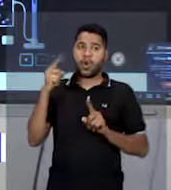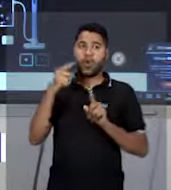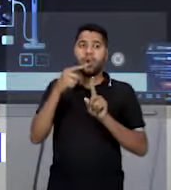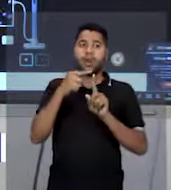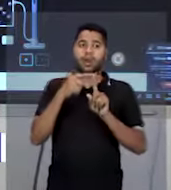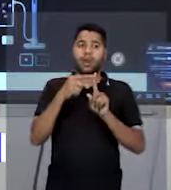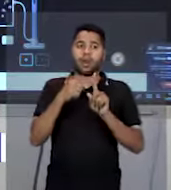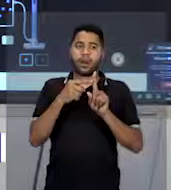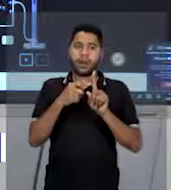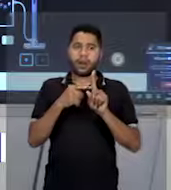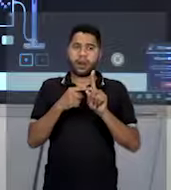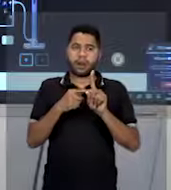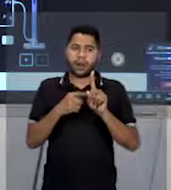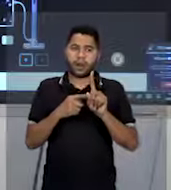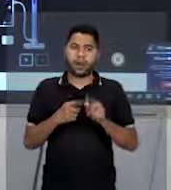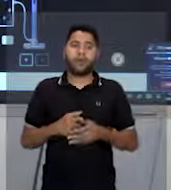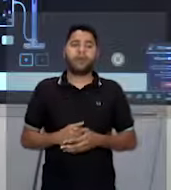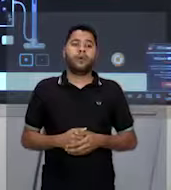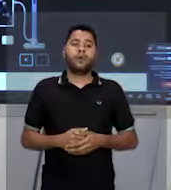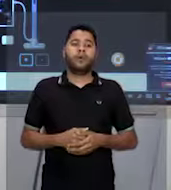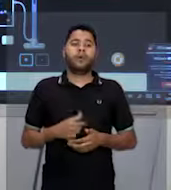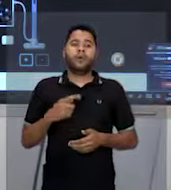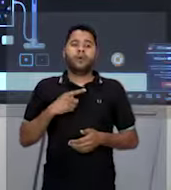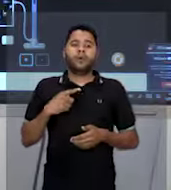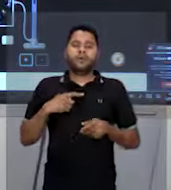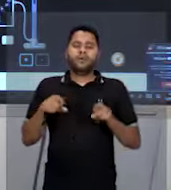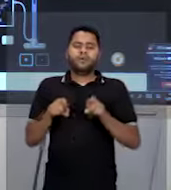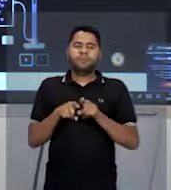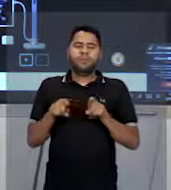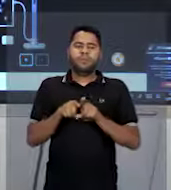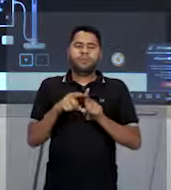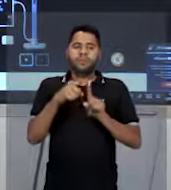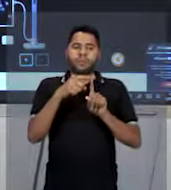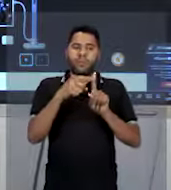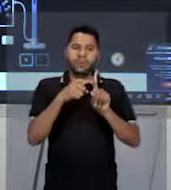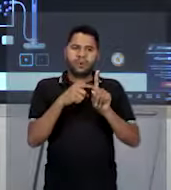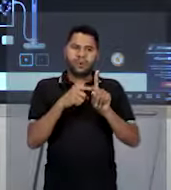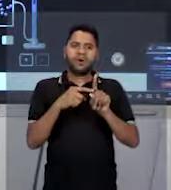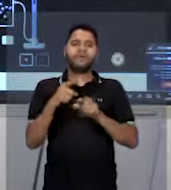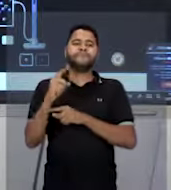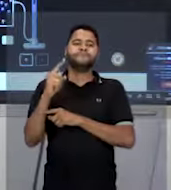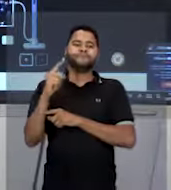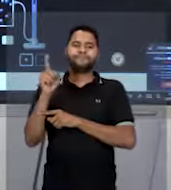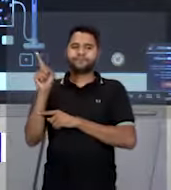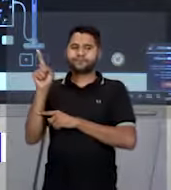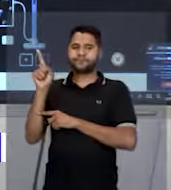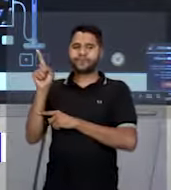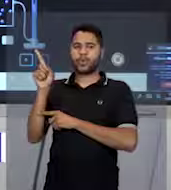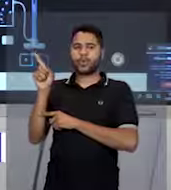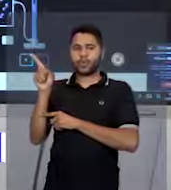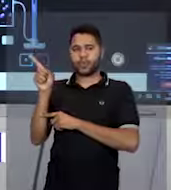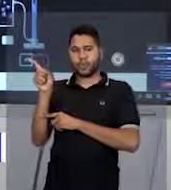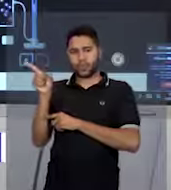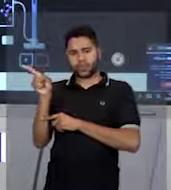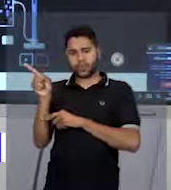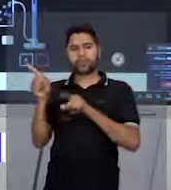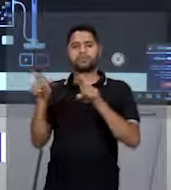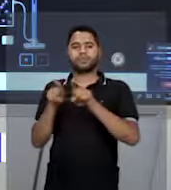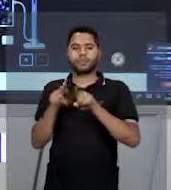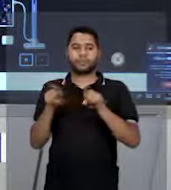abaixando, certo? Então, eu estou reduzindo a minha temperatura, então eu também estou reduzindo a minha